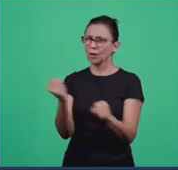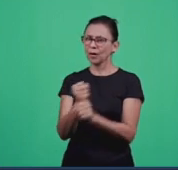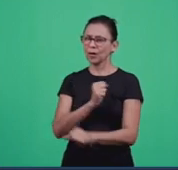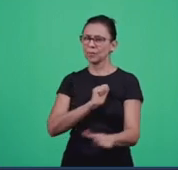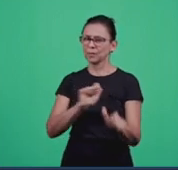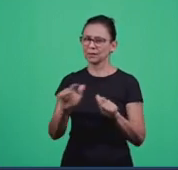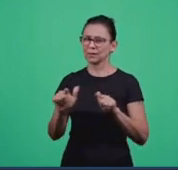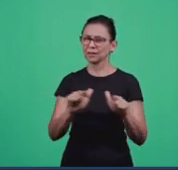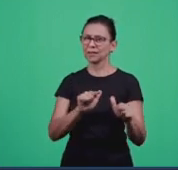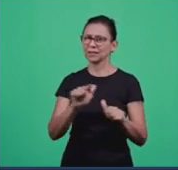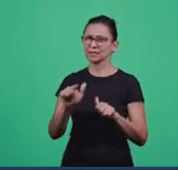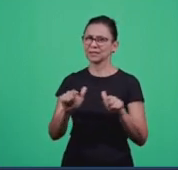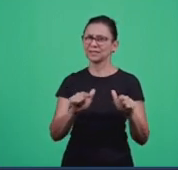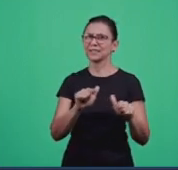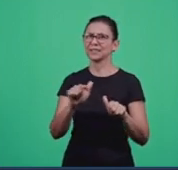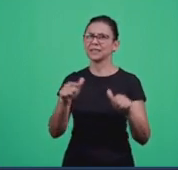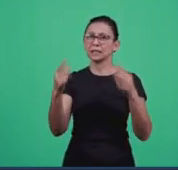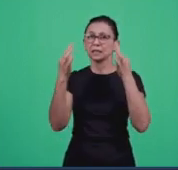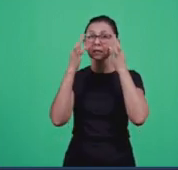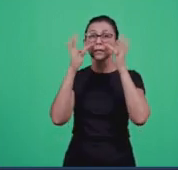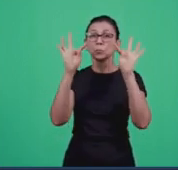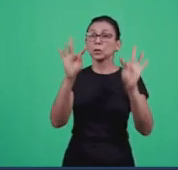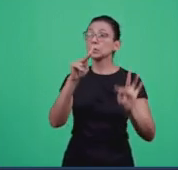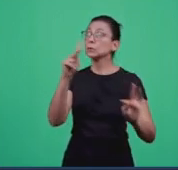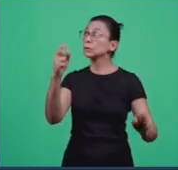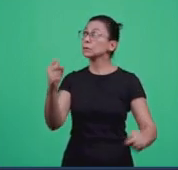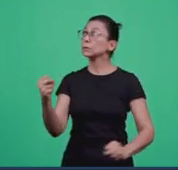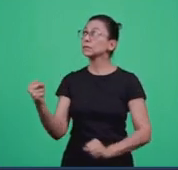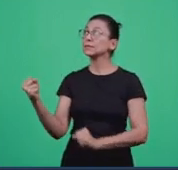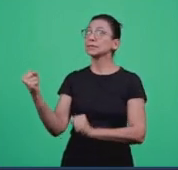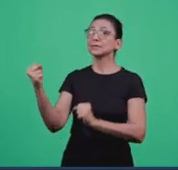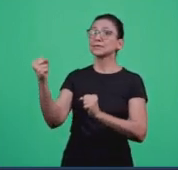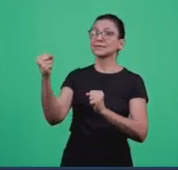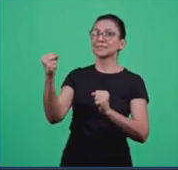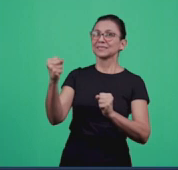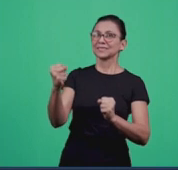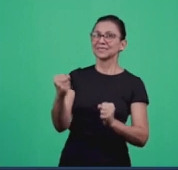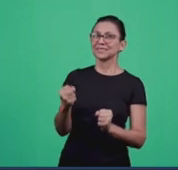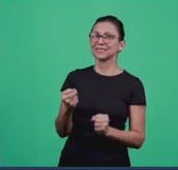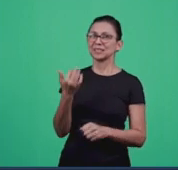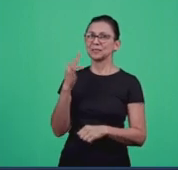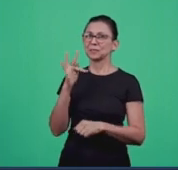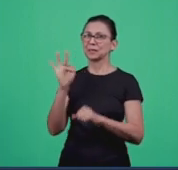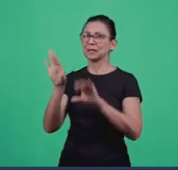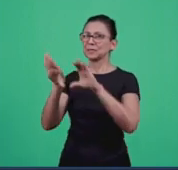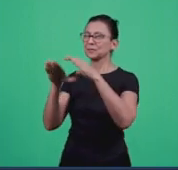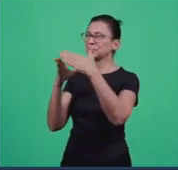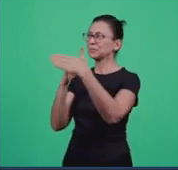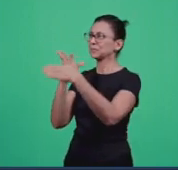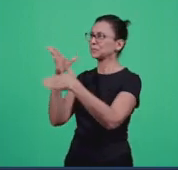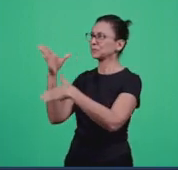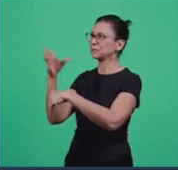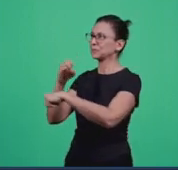e no teu poder testemunhar, e por fim Jerusalém